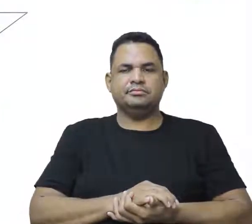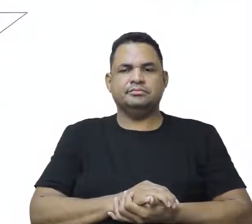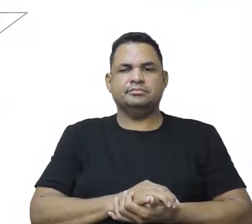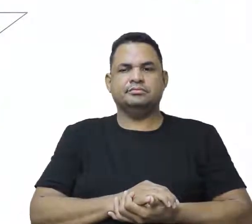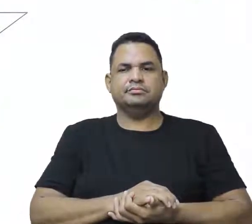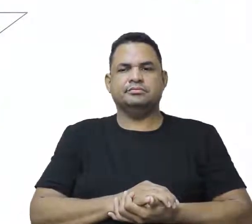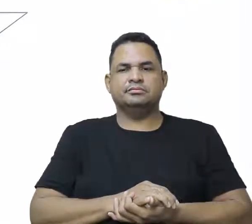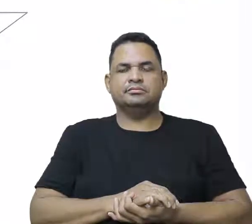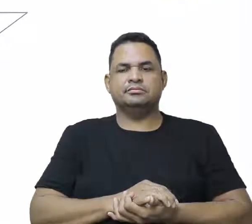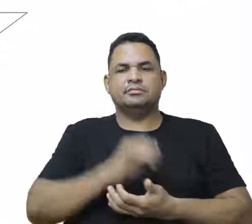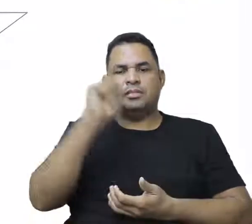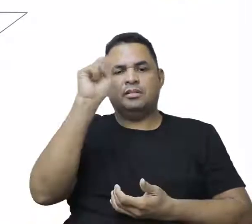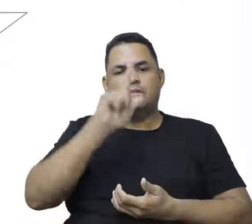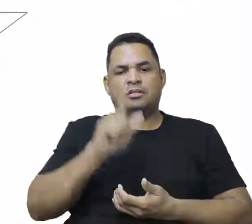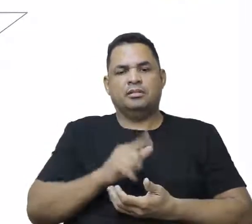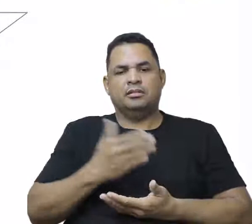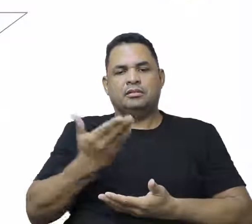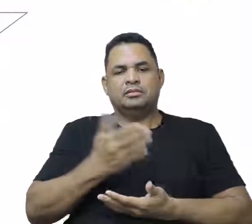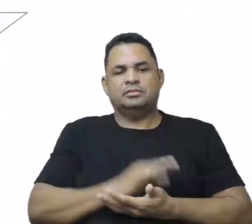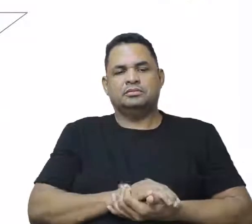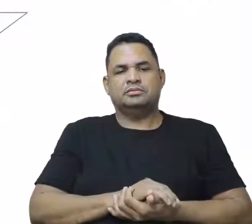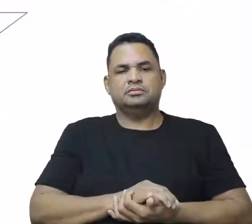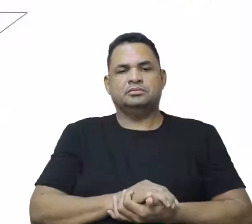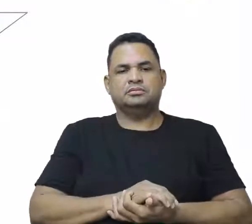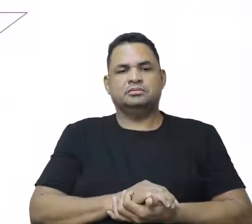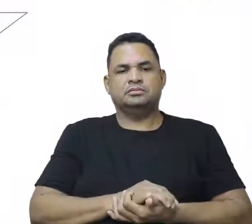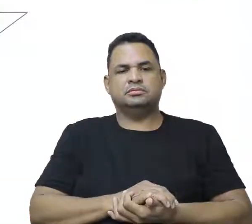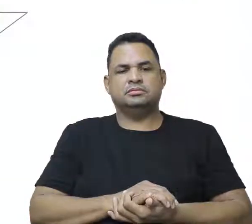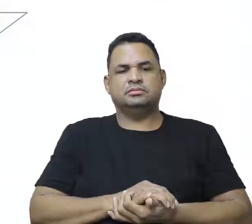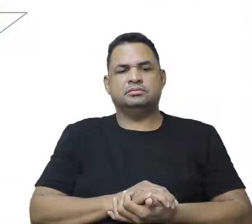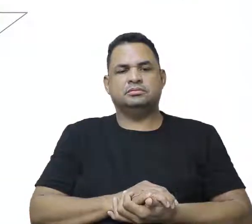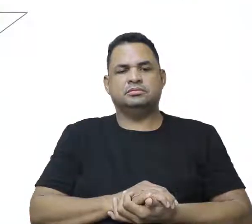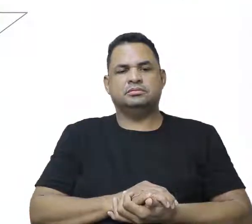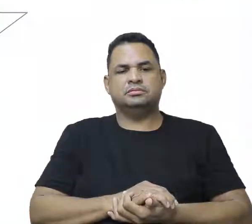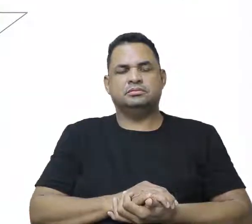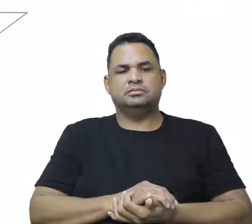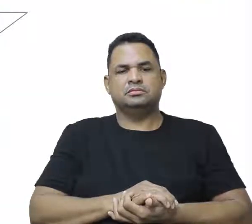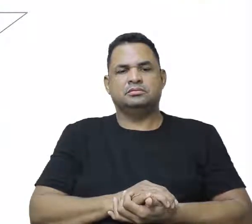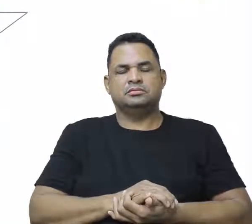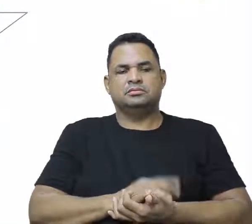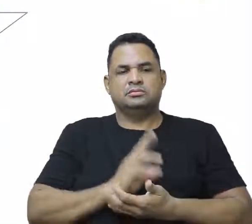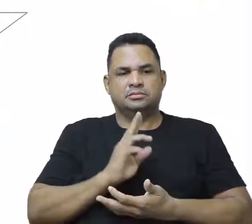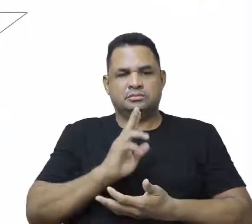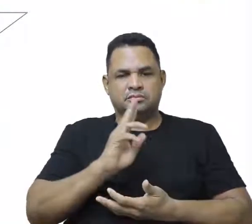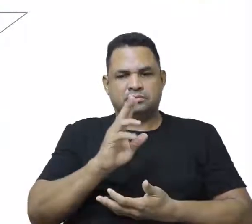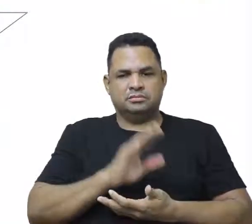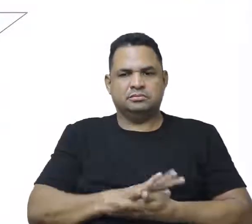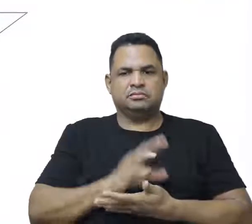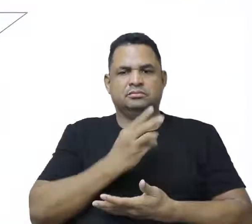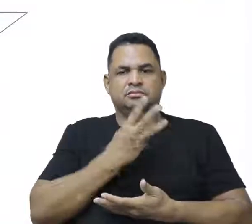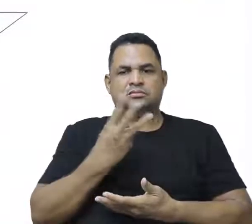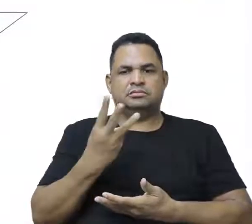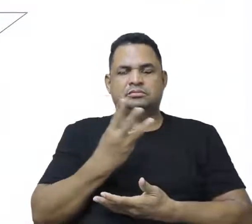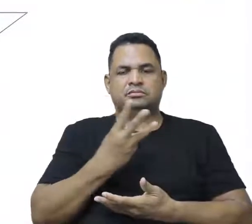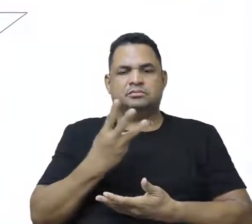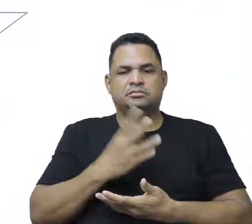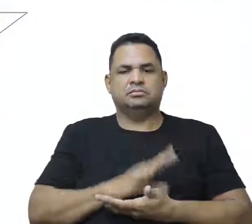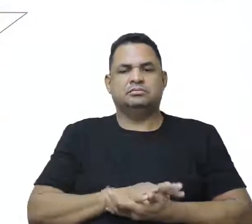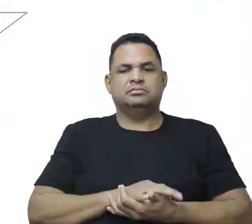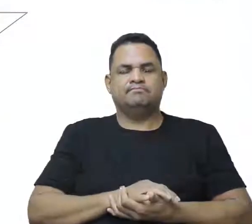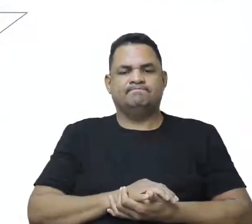2015. O azulzinho é esse, prof? Esse mesmo, Continuam então os três ali,